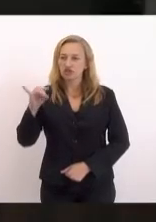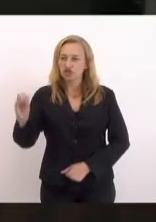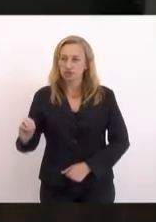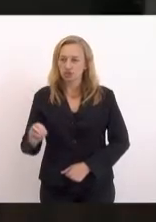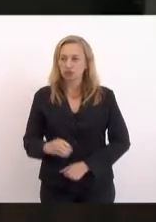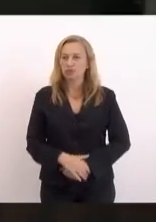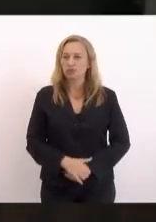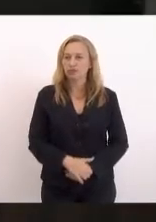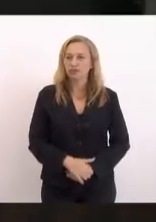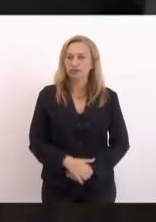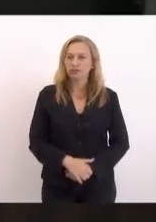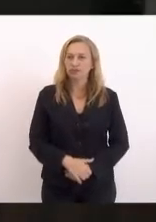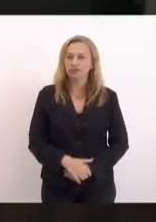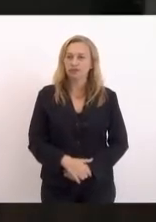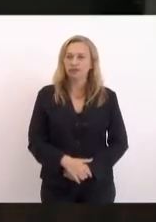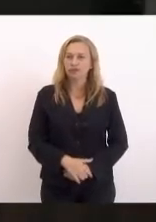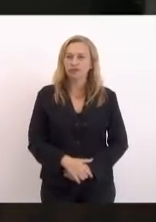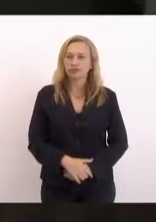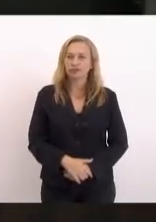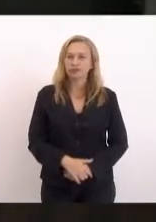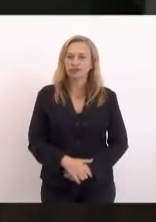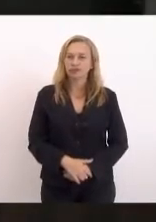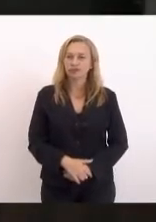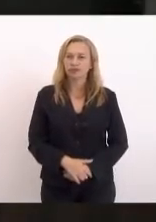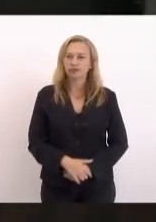Deputado Marcelo Dino.